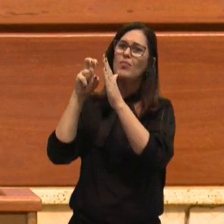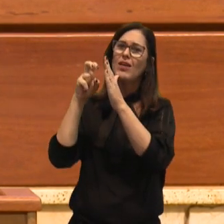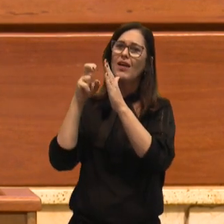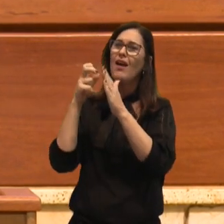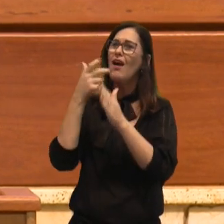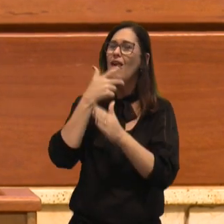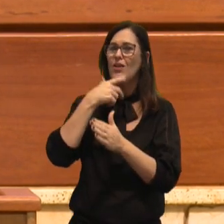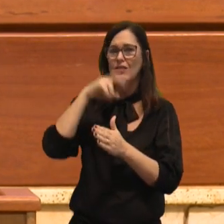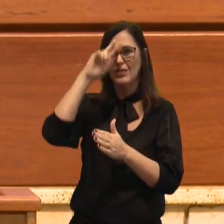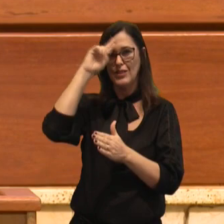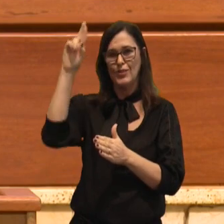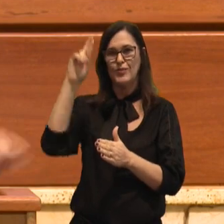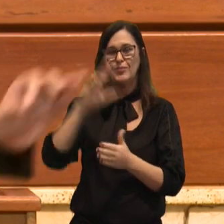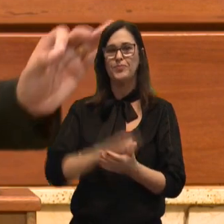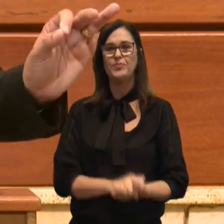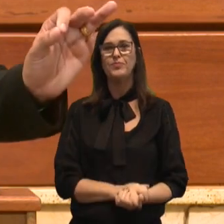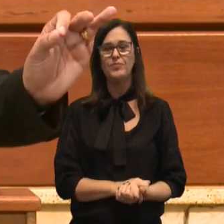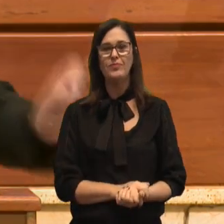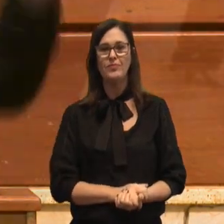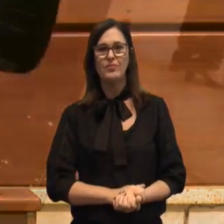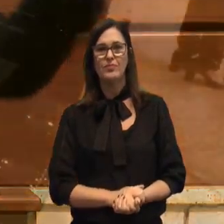terra.